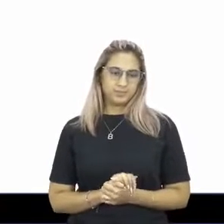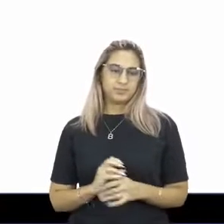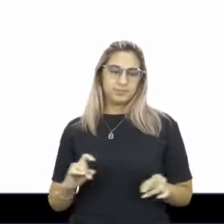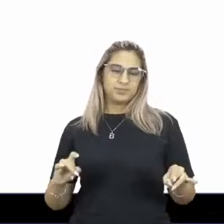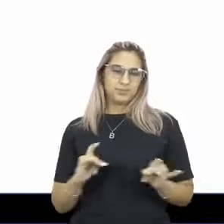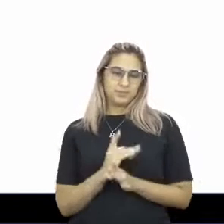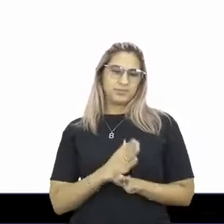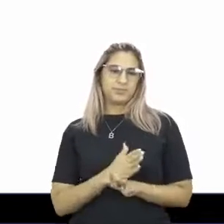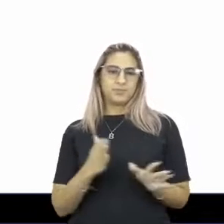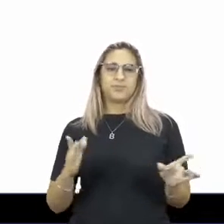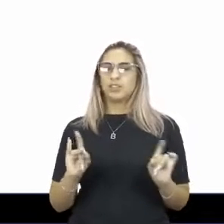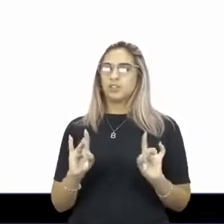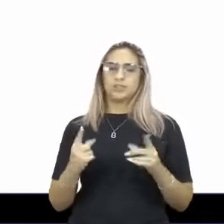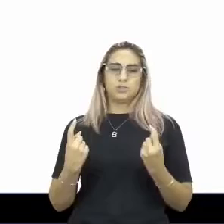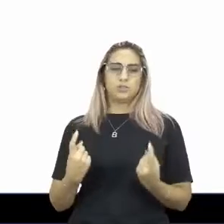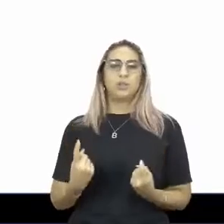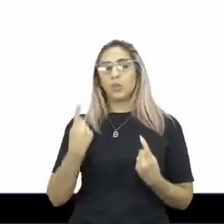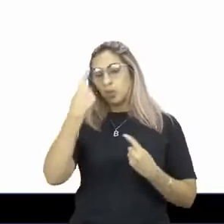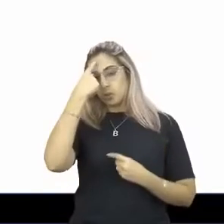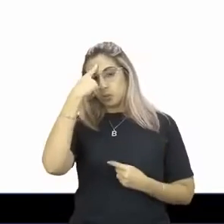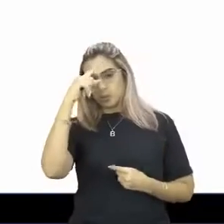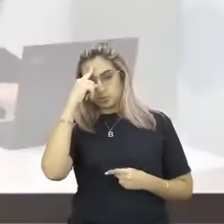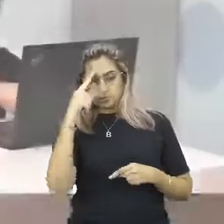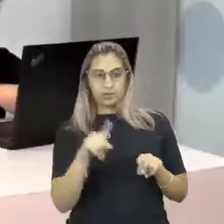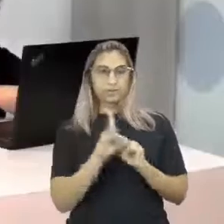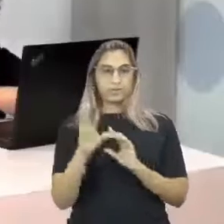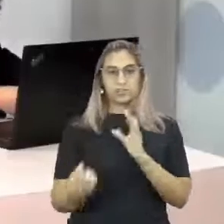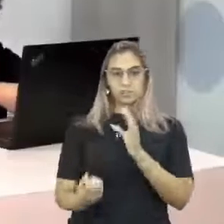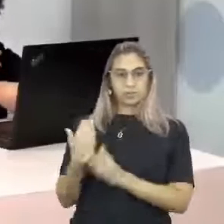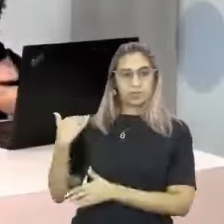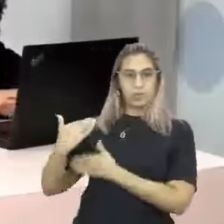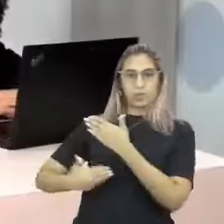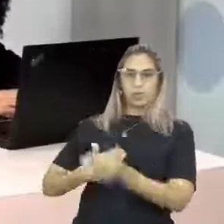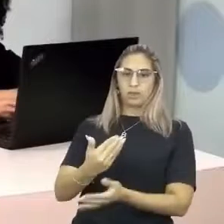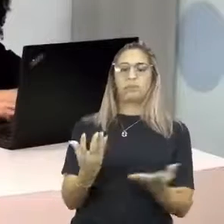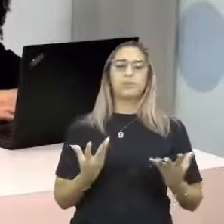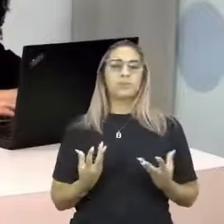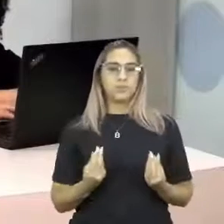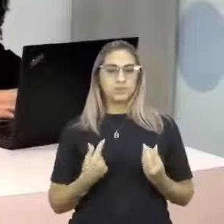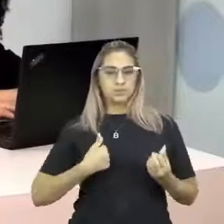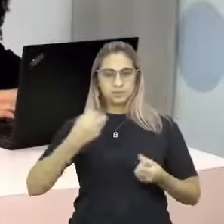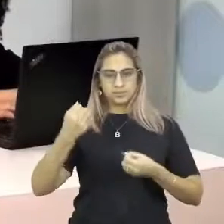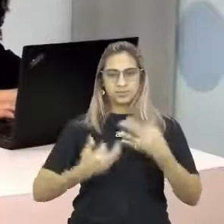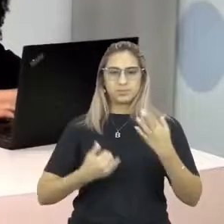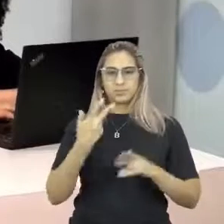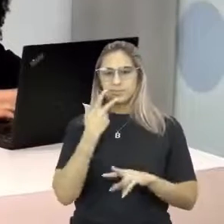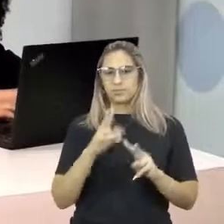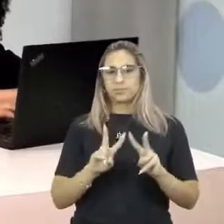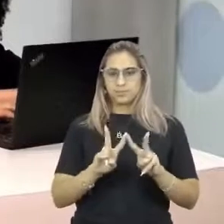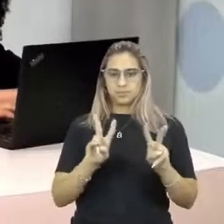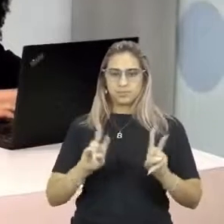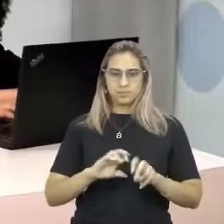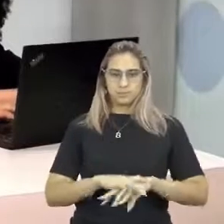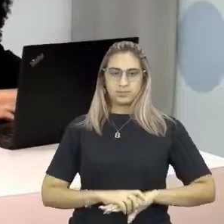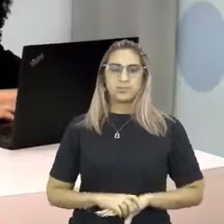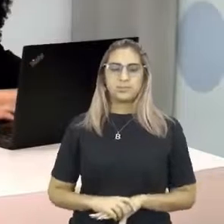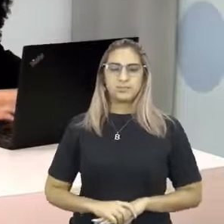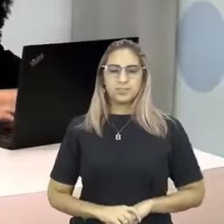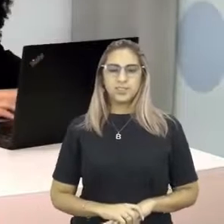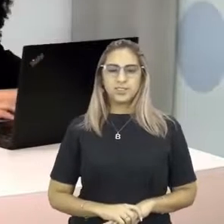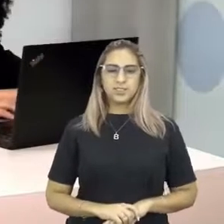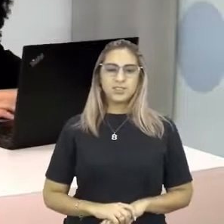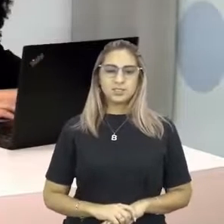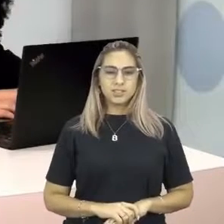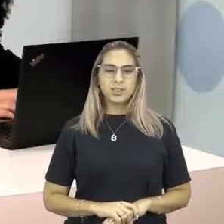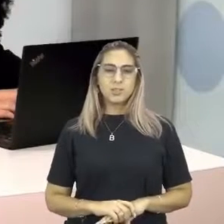procedimento. É isso. Uma dúvida que já surgiu bastante, né, quando a gente falou a respeito da inscrição e tudo